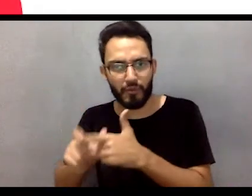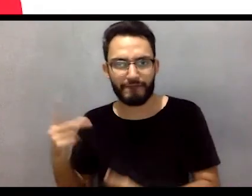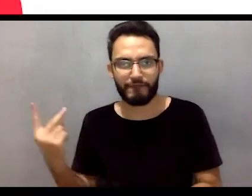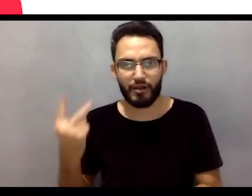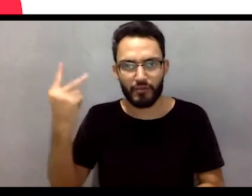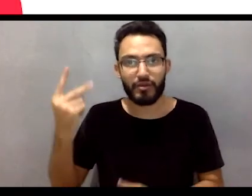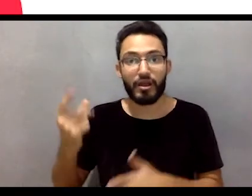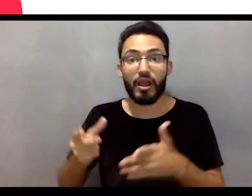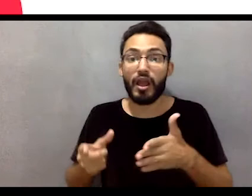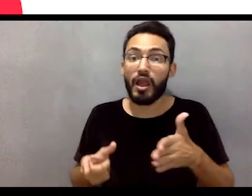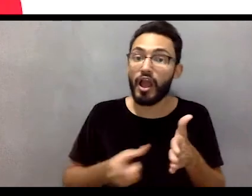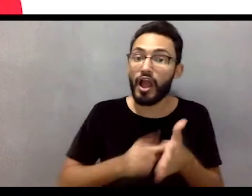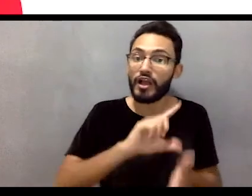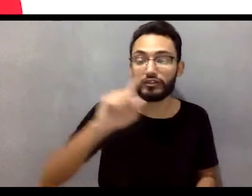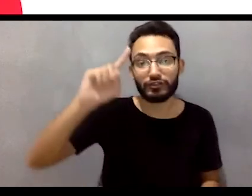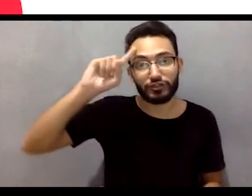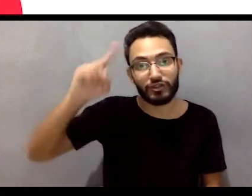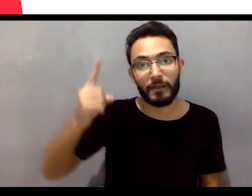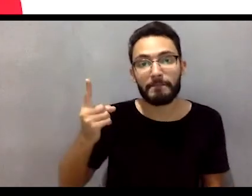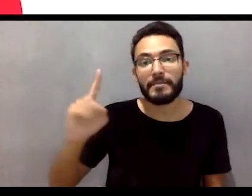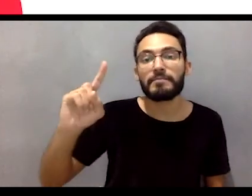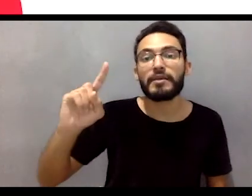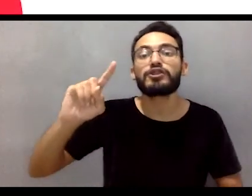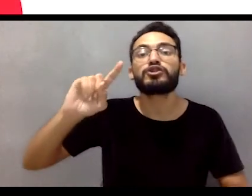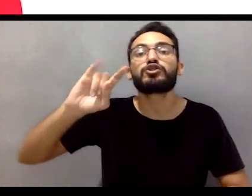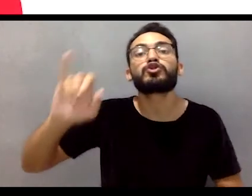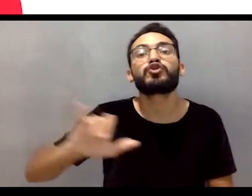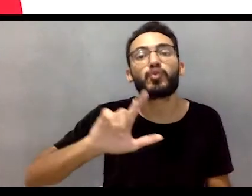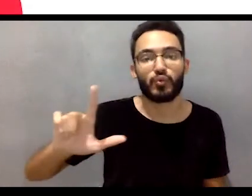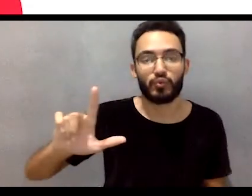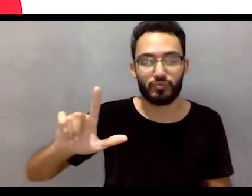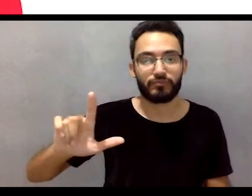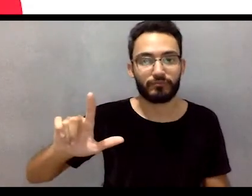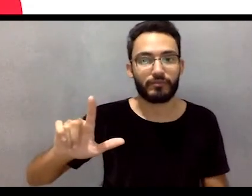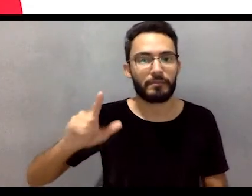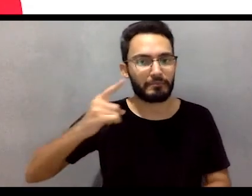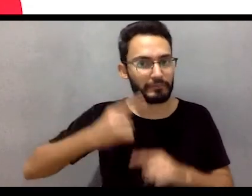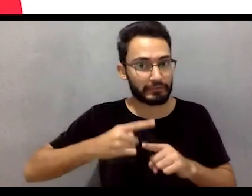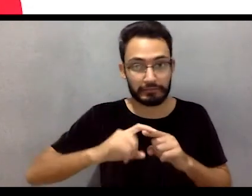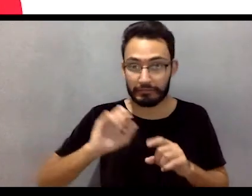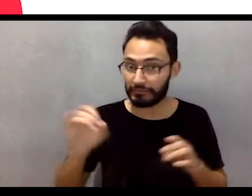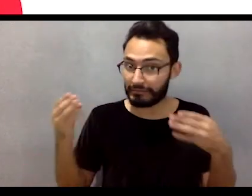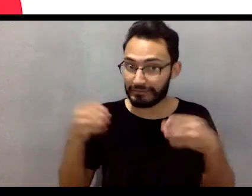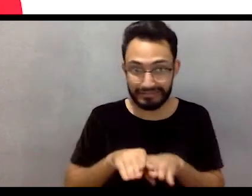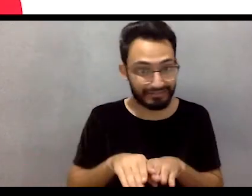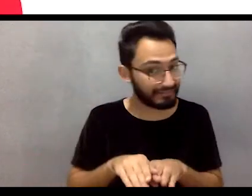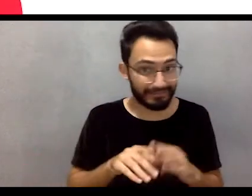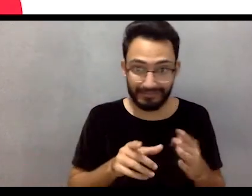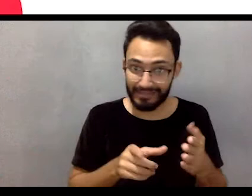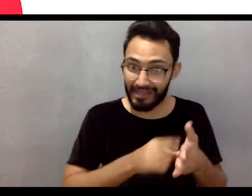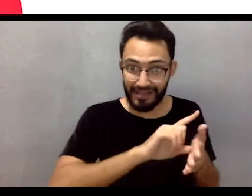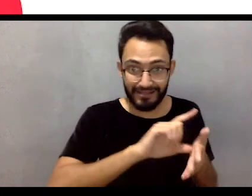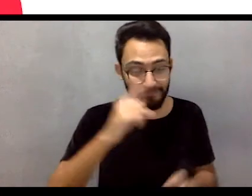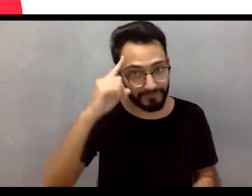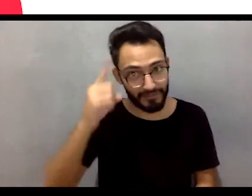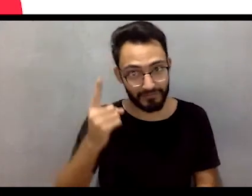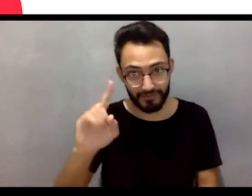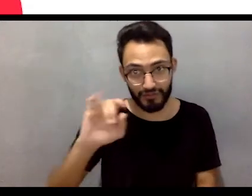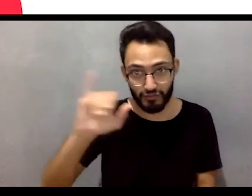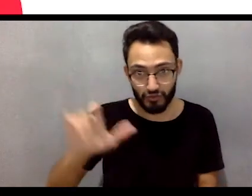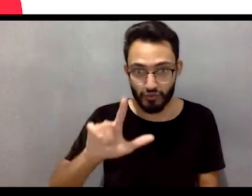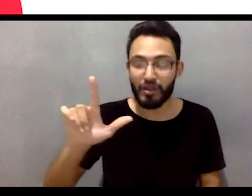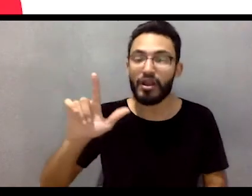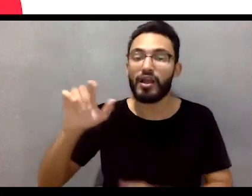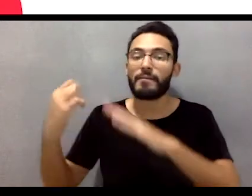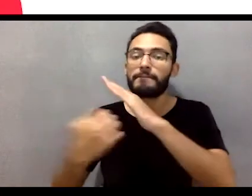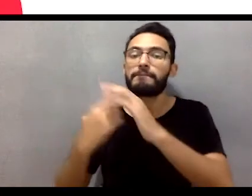valor antes do dia 1º de julho, porque se eu não entregar ele antes do dia 1º de julho, a empresa pode